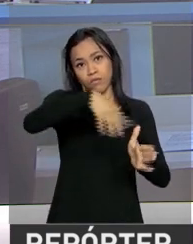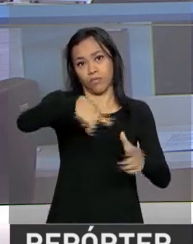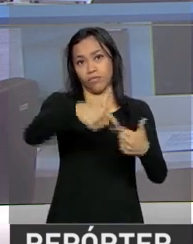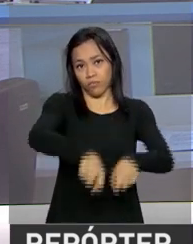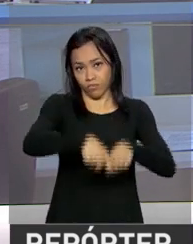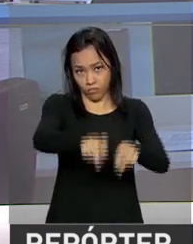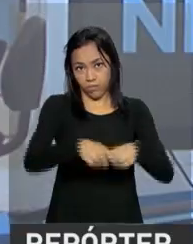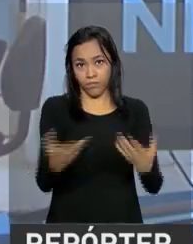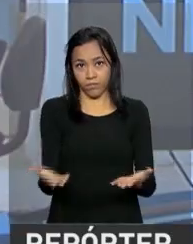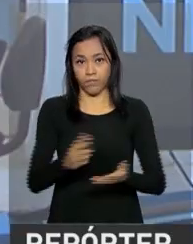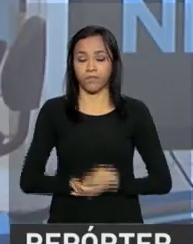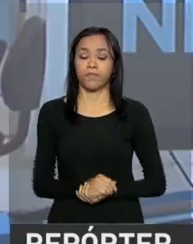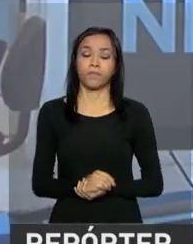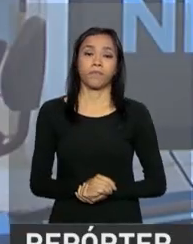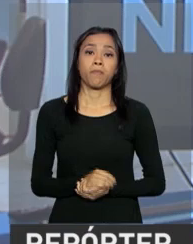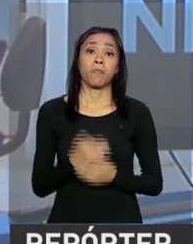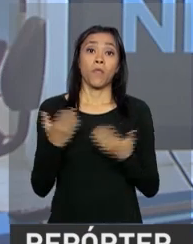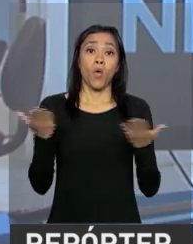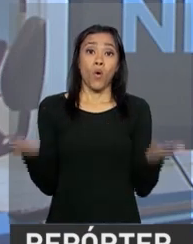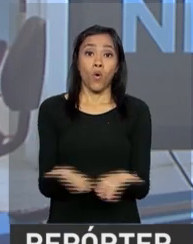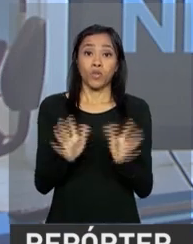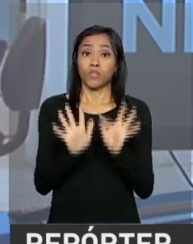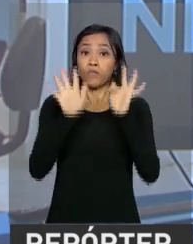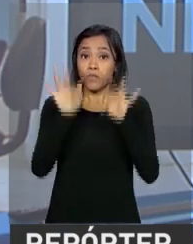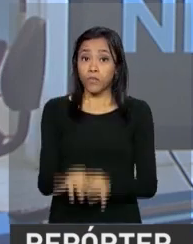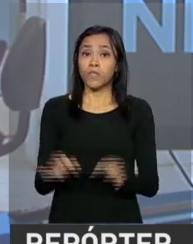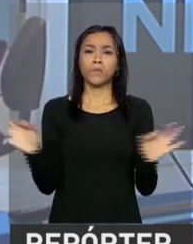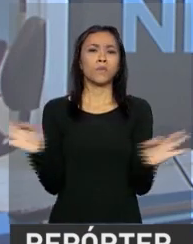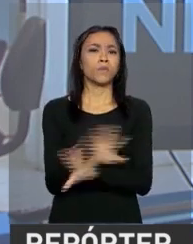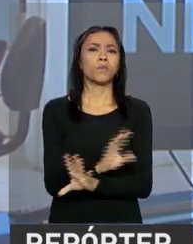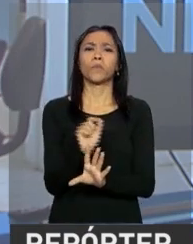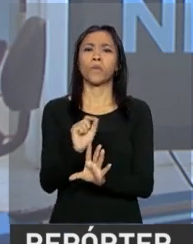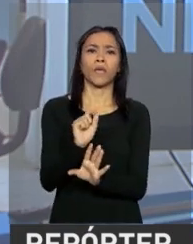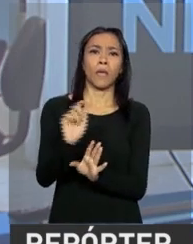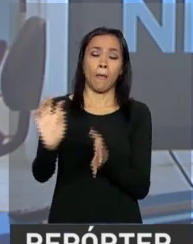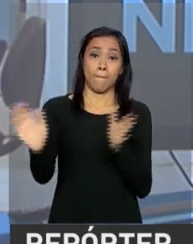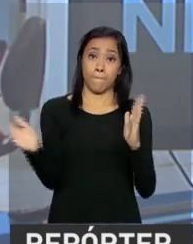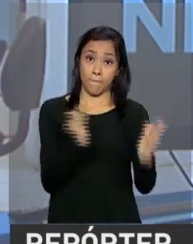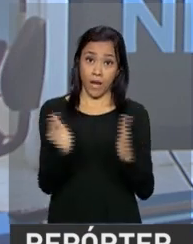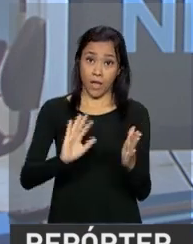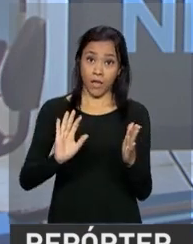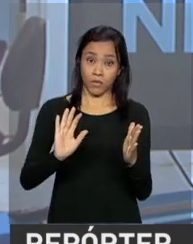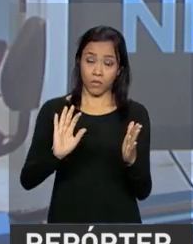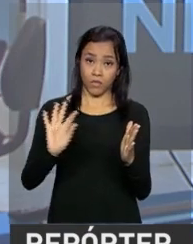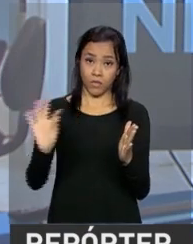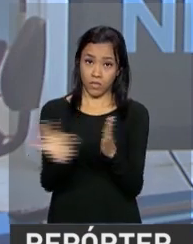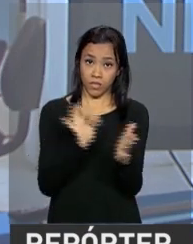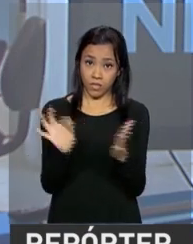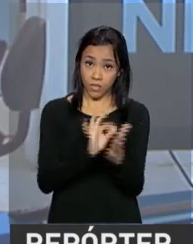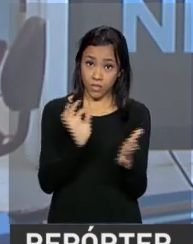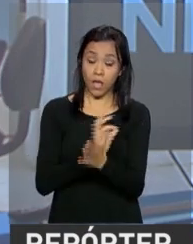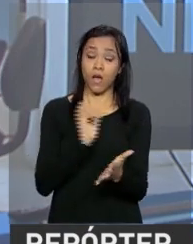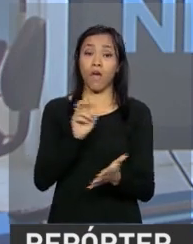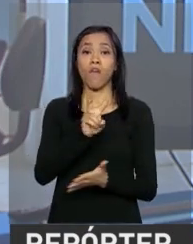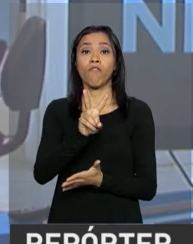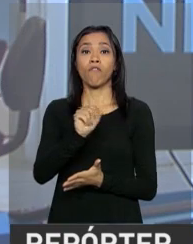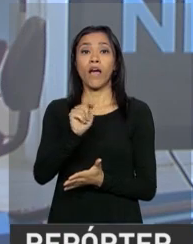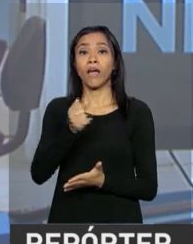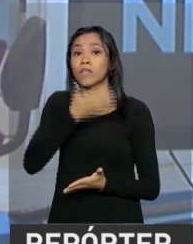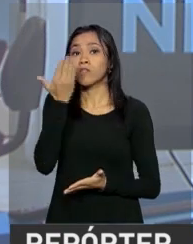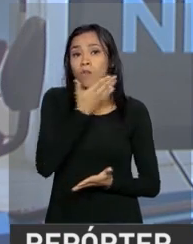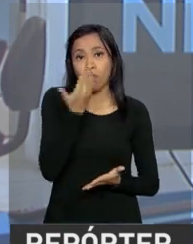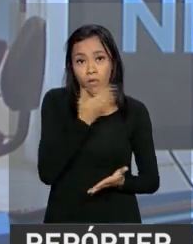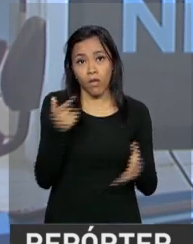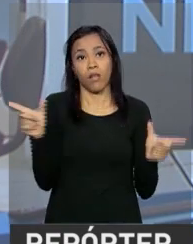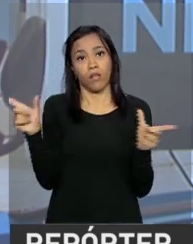região. E termina hoje o prazo de inscrição em vagas remanescentes do ProUni.